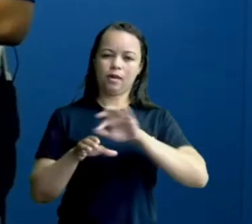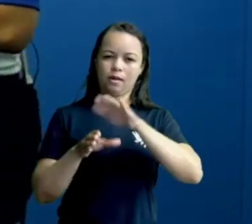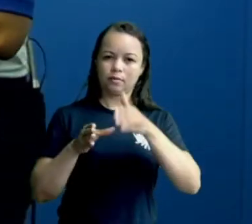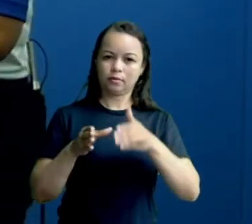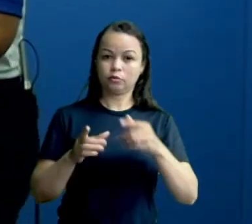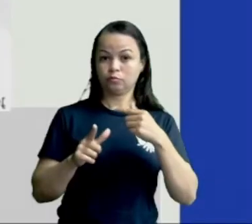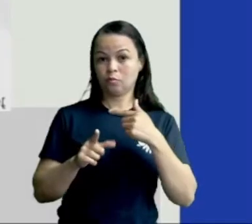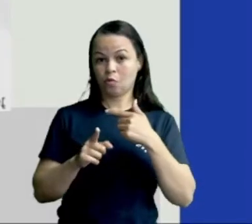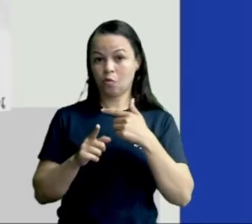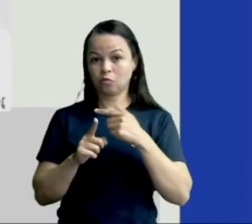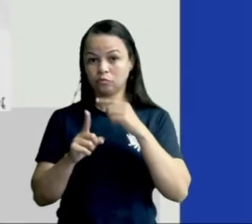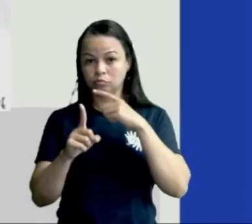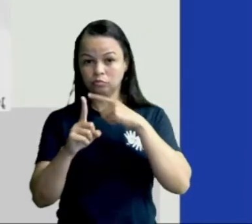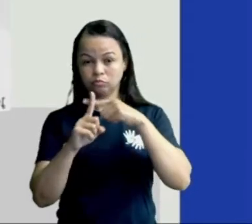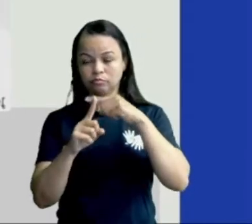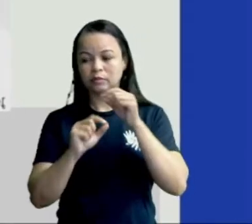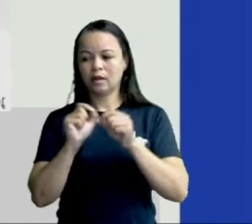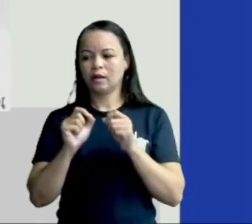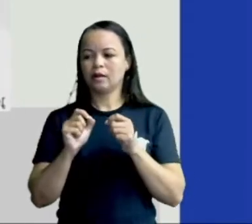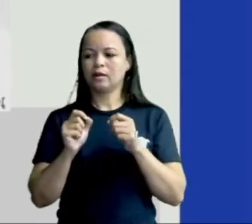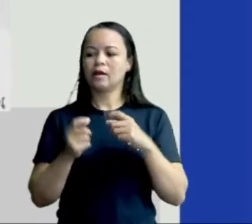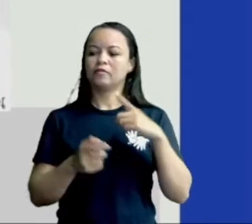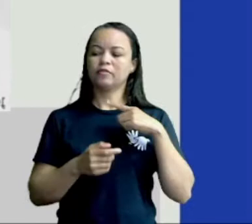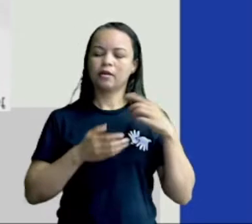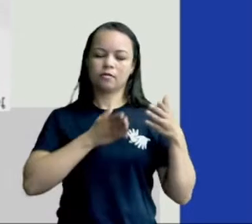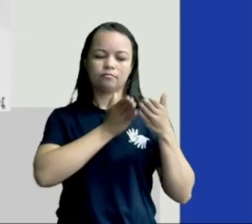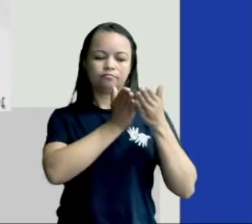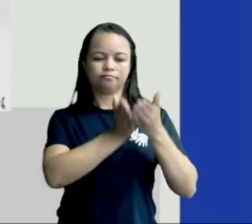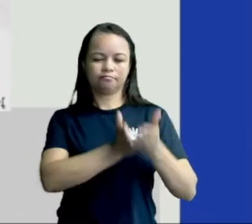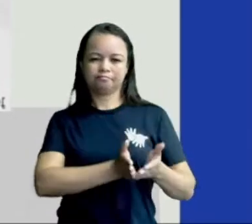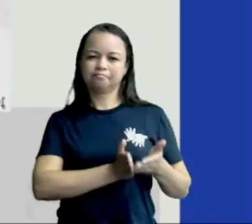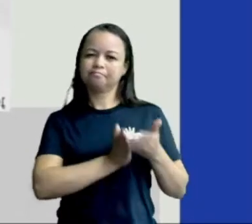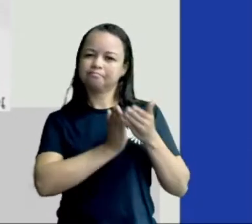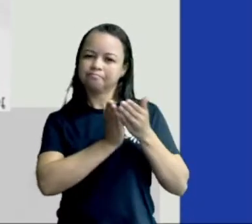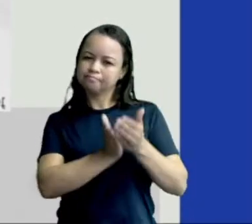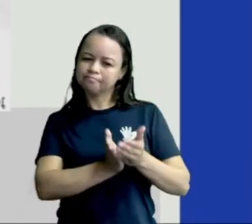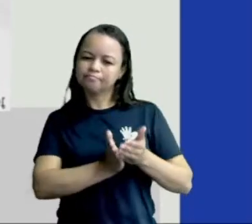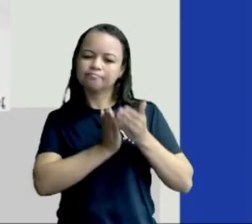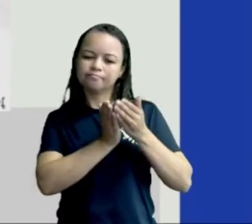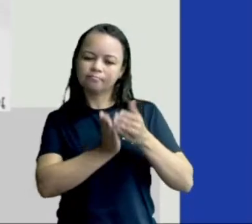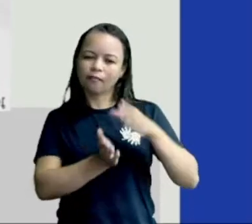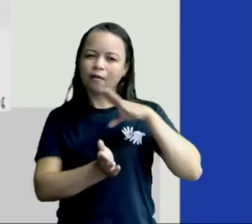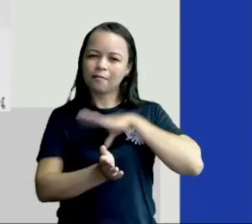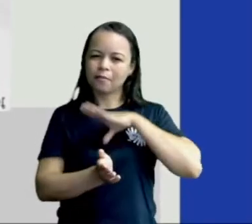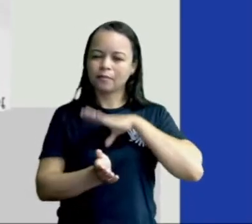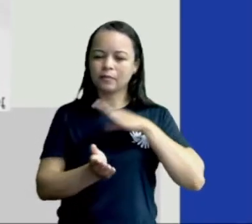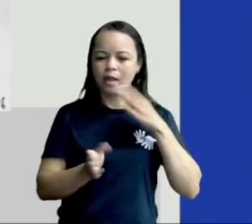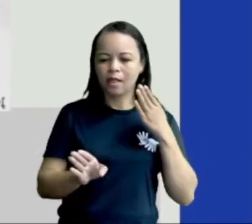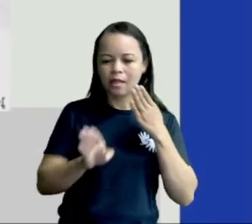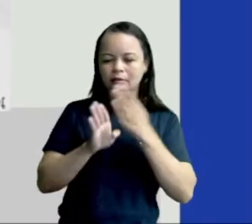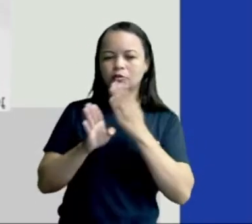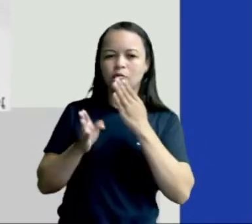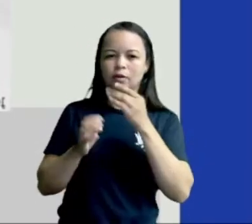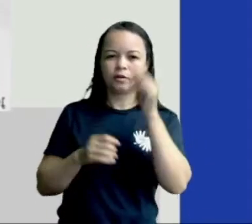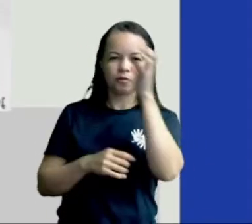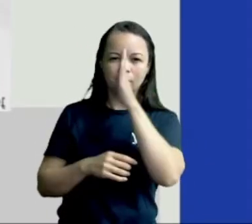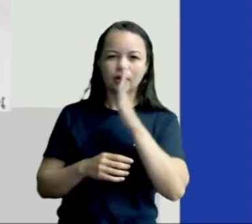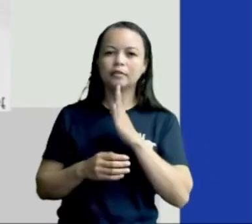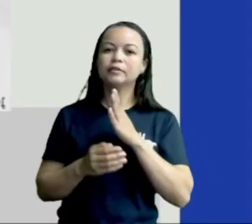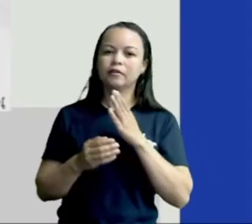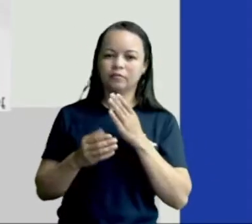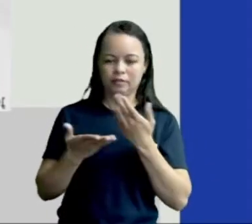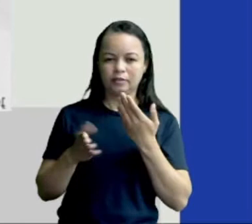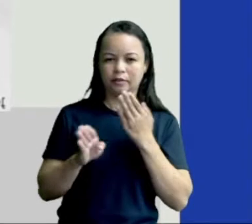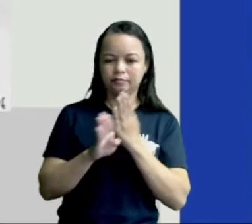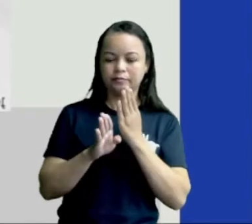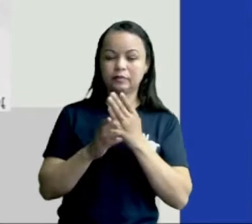Olha só. Vieram as caravelas, né, de Portugal, eles descobriram o Brasil, teve o descobrimento